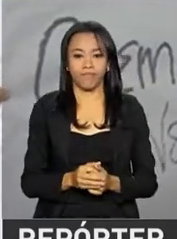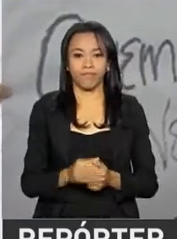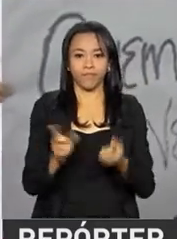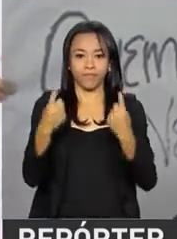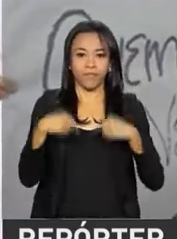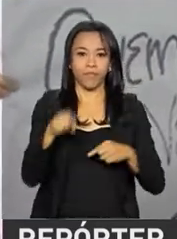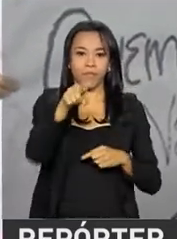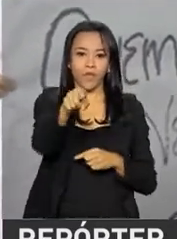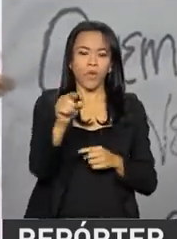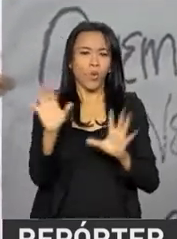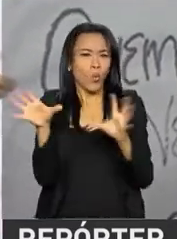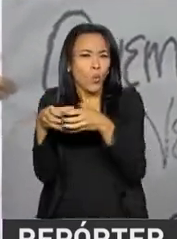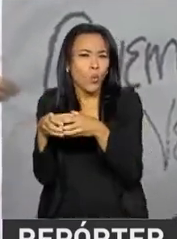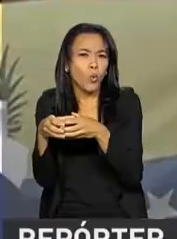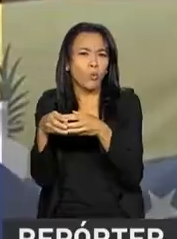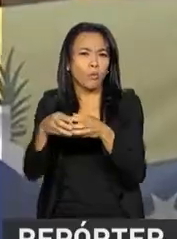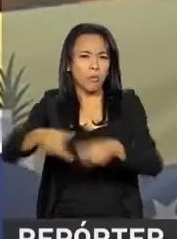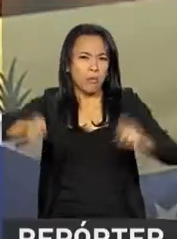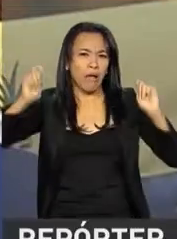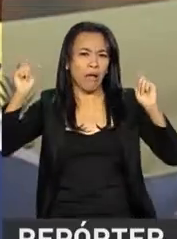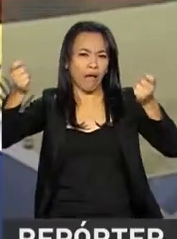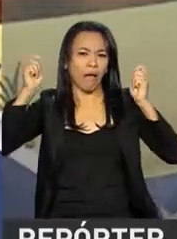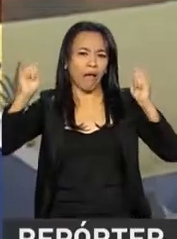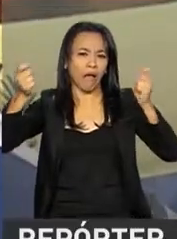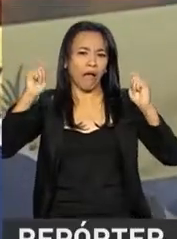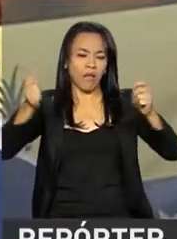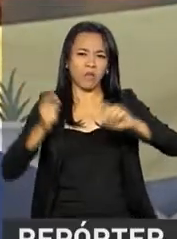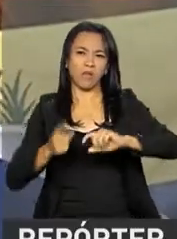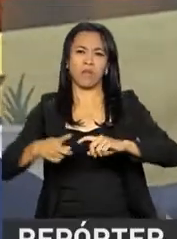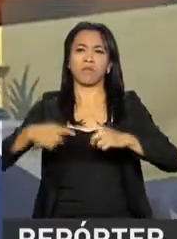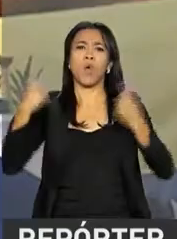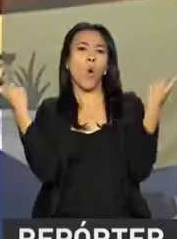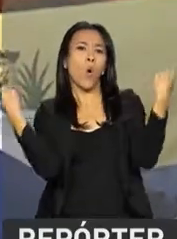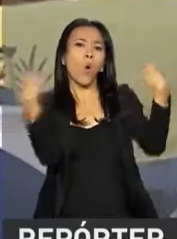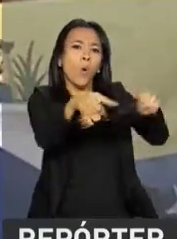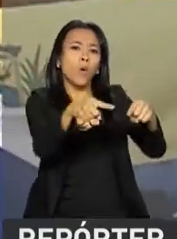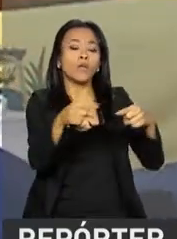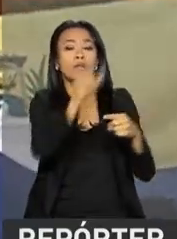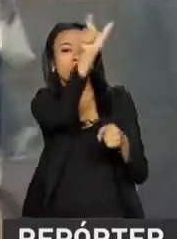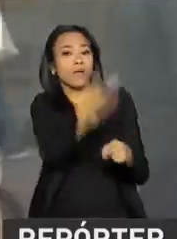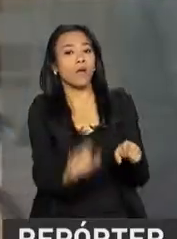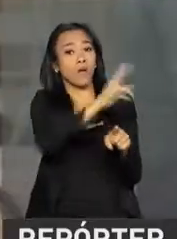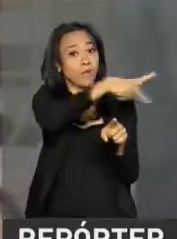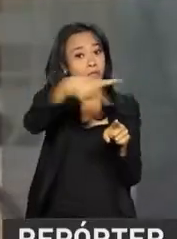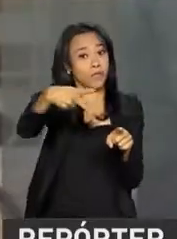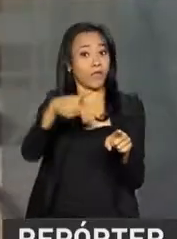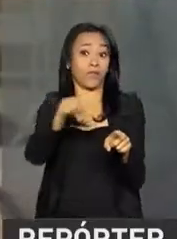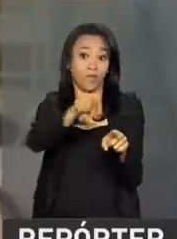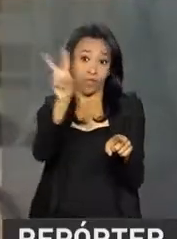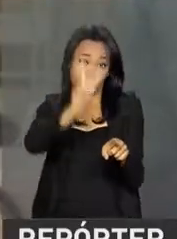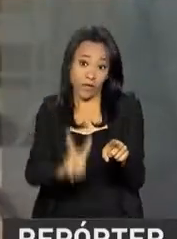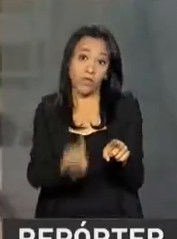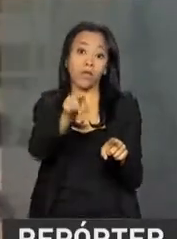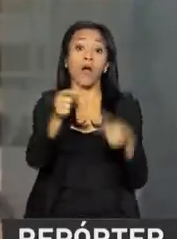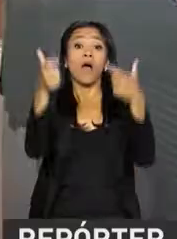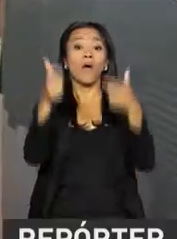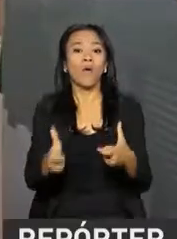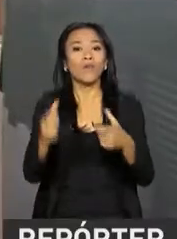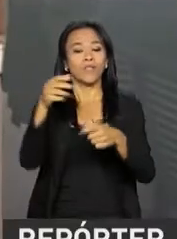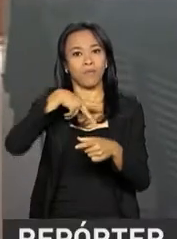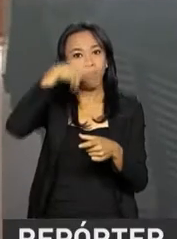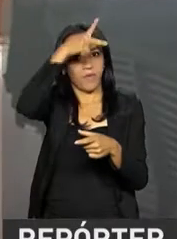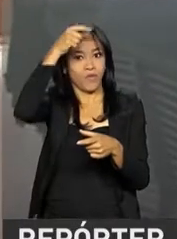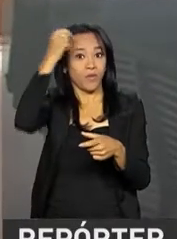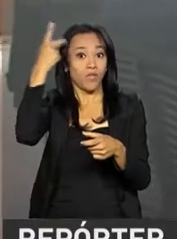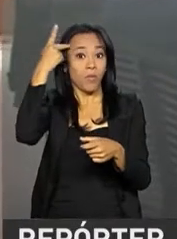Enquanto um pequeno grupo empunhava bandeiras e cruzes num protesto contra o presidente da Venezuela em frente à sede da Prefeitura de São Paulo, dentro